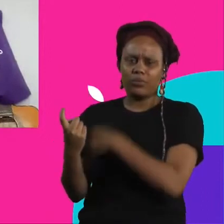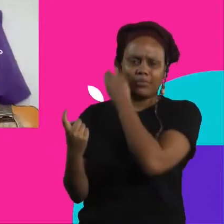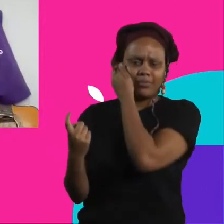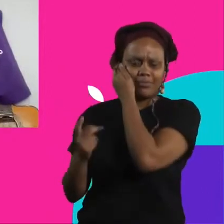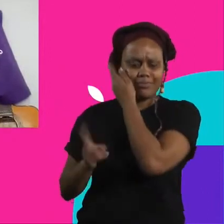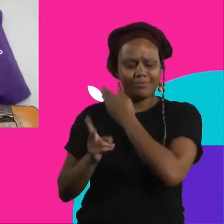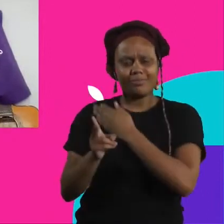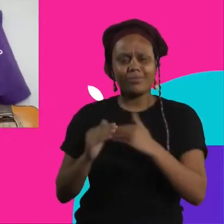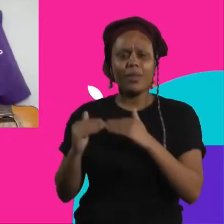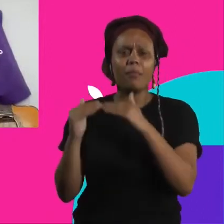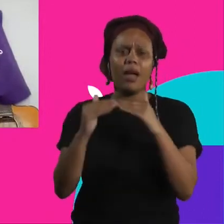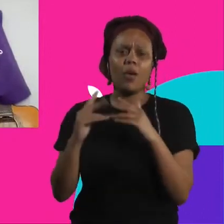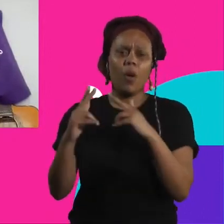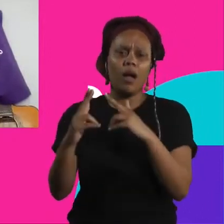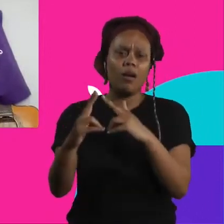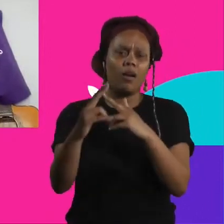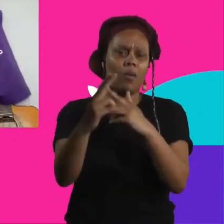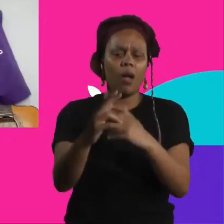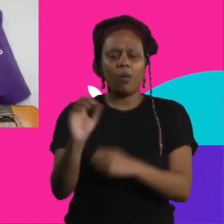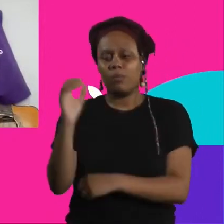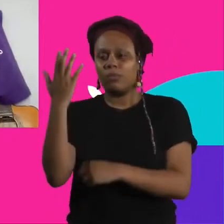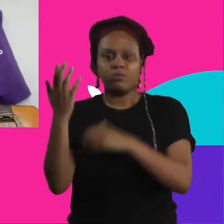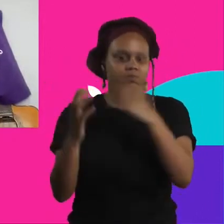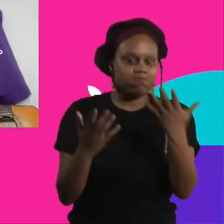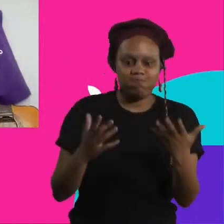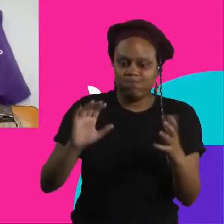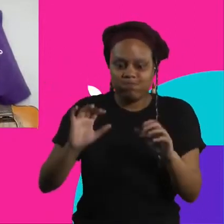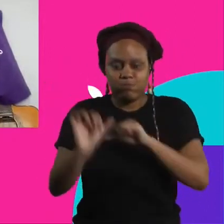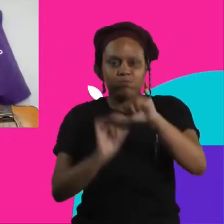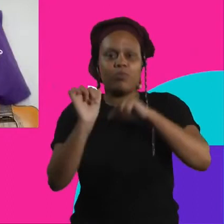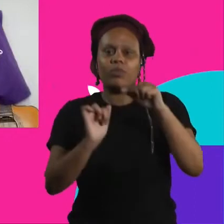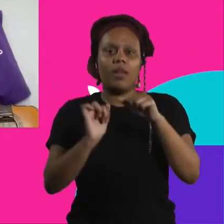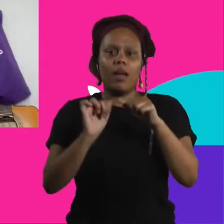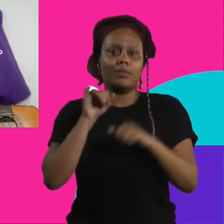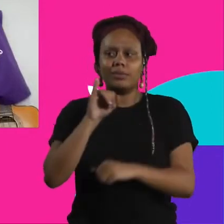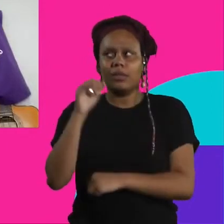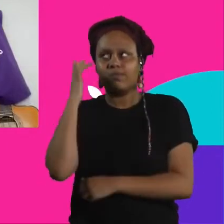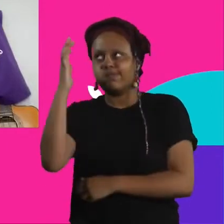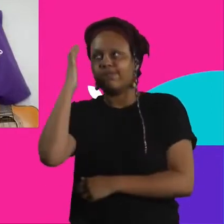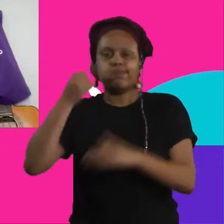gente já está vendo aí. Ela não vai trazer muita mudança se não partir de uma reflexão mais profunda.